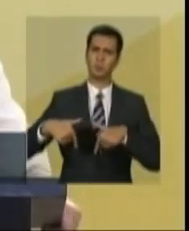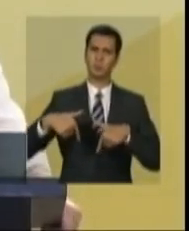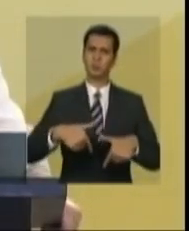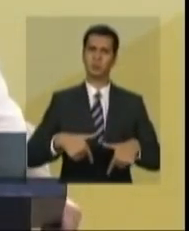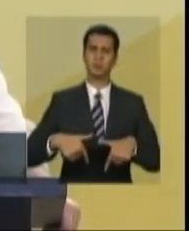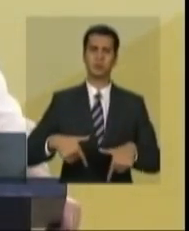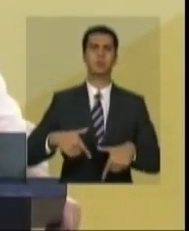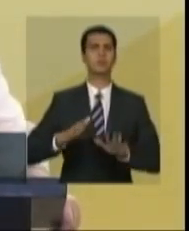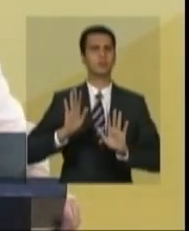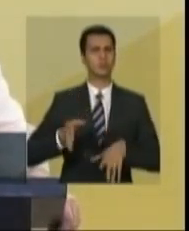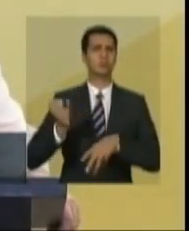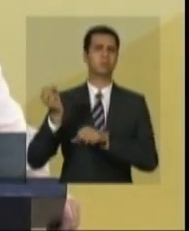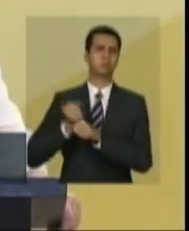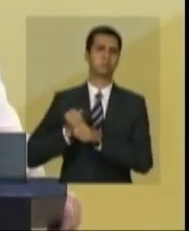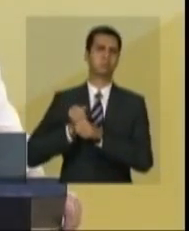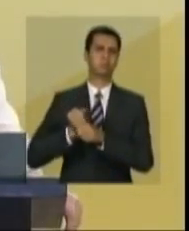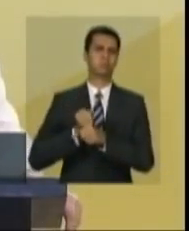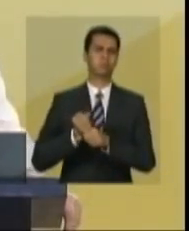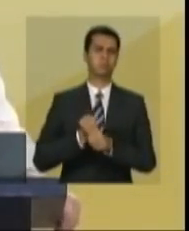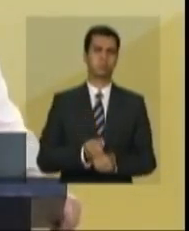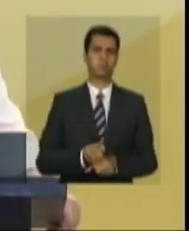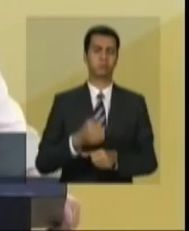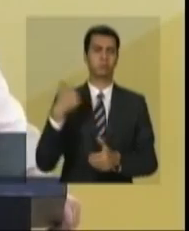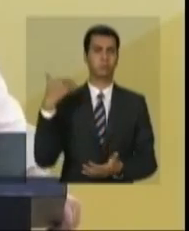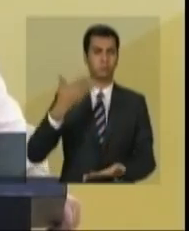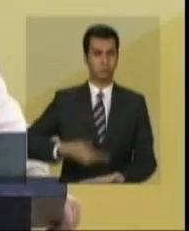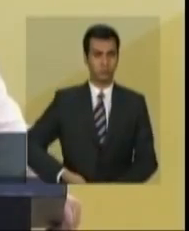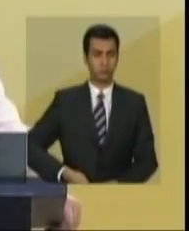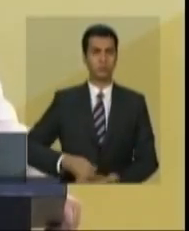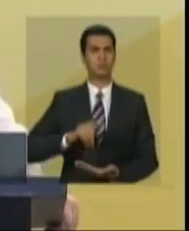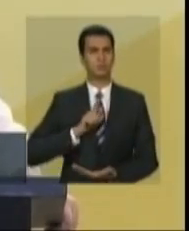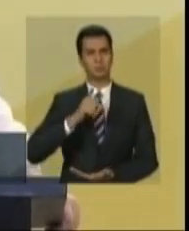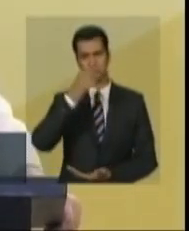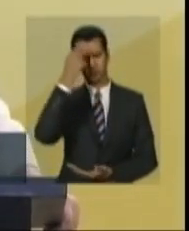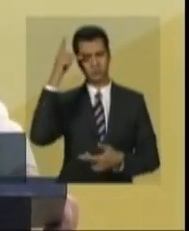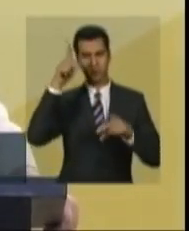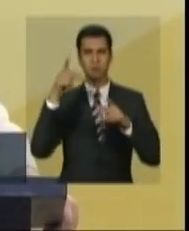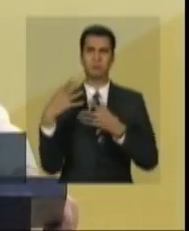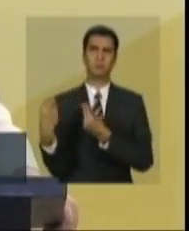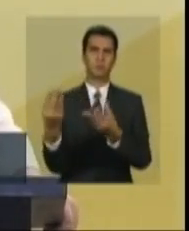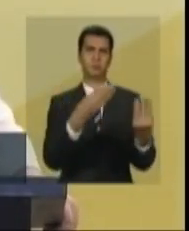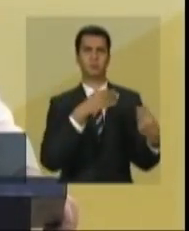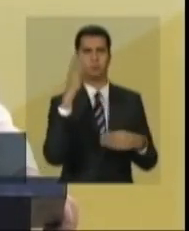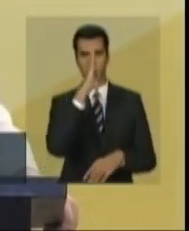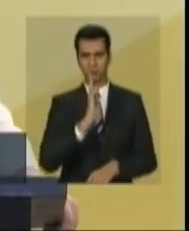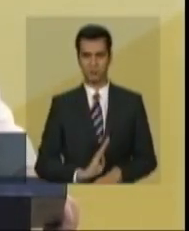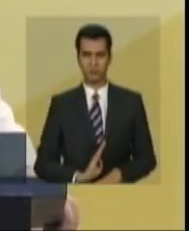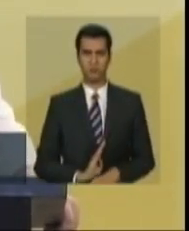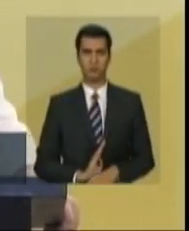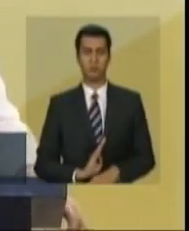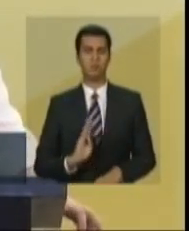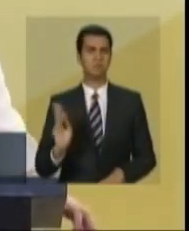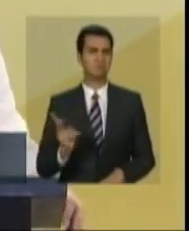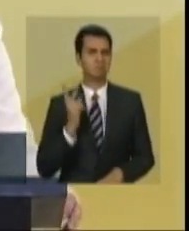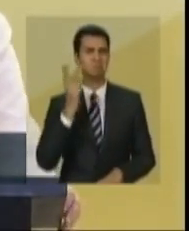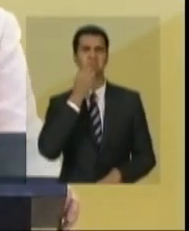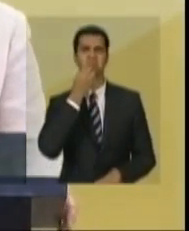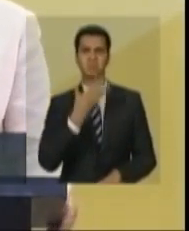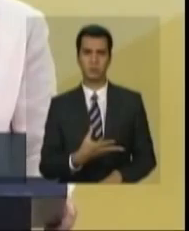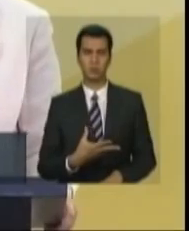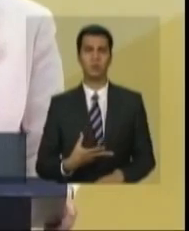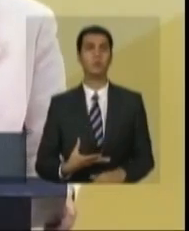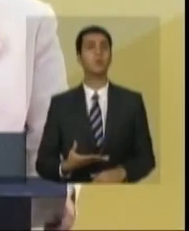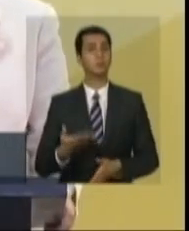feito ao longo de muitos anos por muitos brasileiros e brasileiras valorosos. Muito já